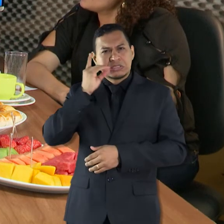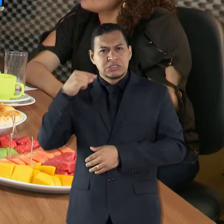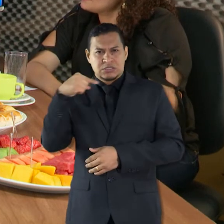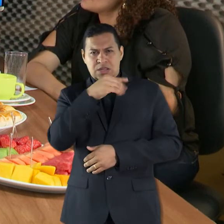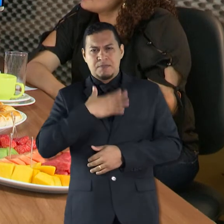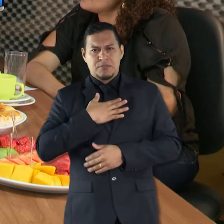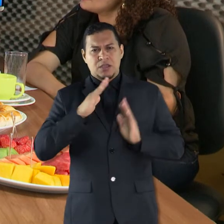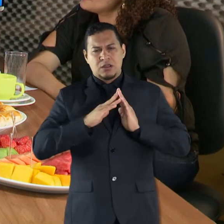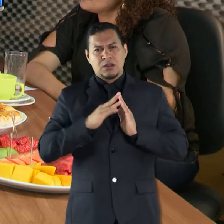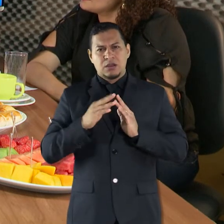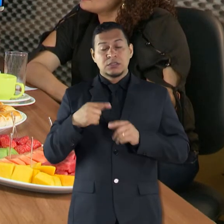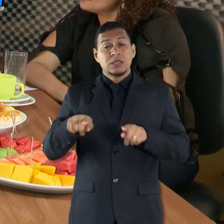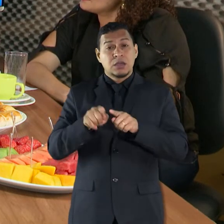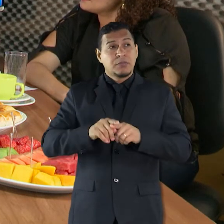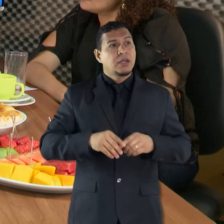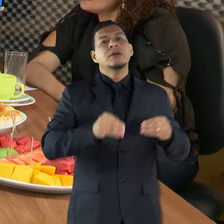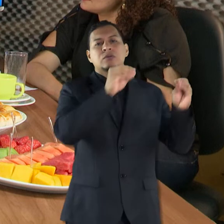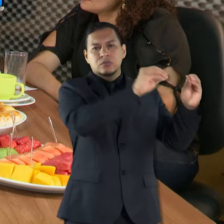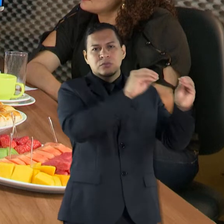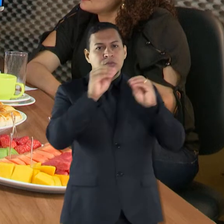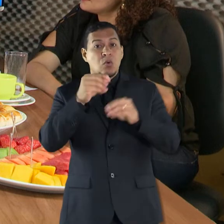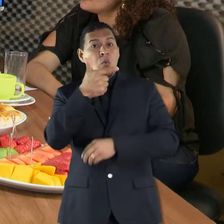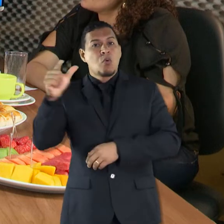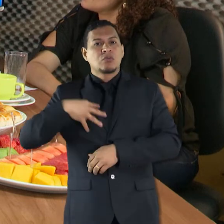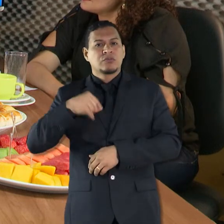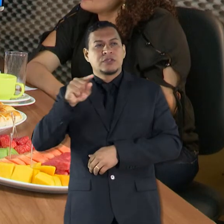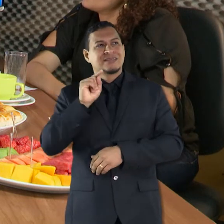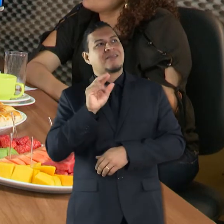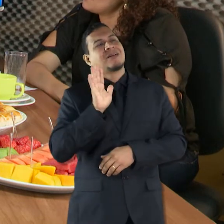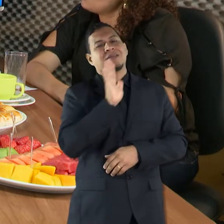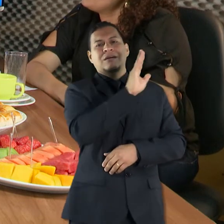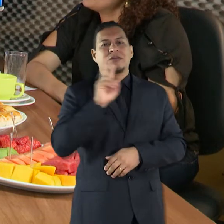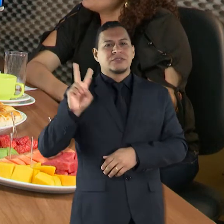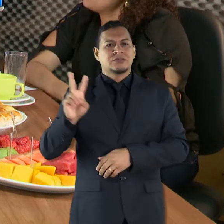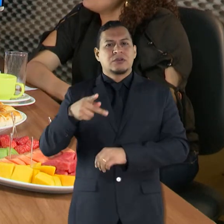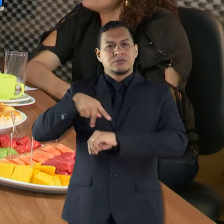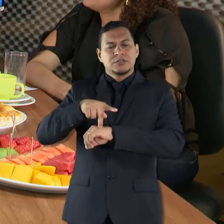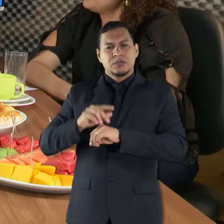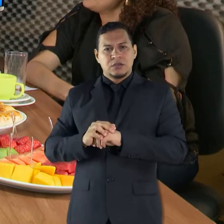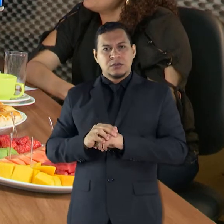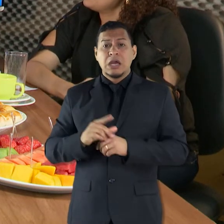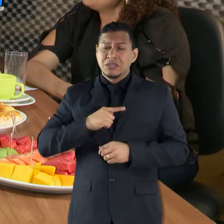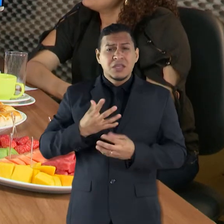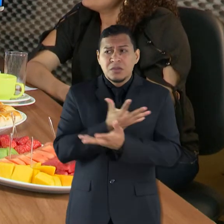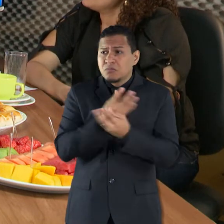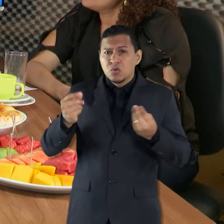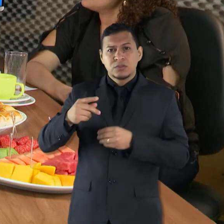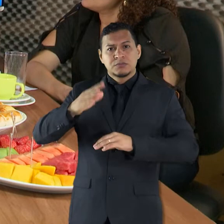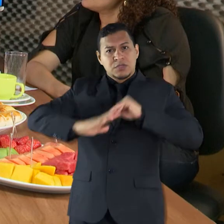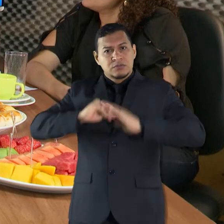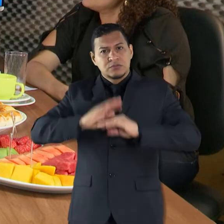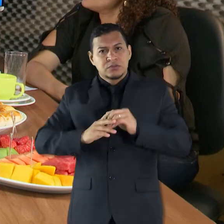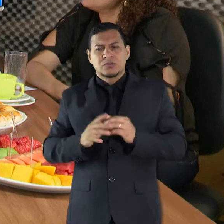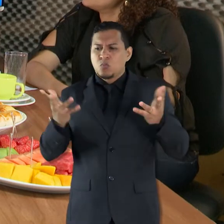se conseguiram se reestruturar, trouxeram o outro filho que estava lá. Então aí, Olha que coisa, né? tem muita gente